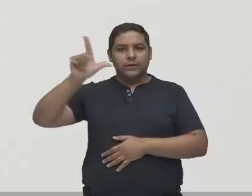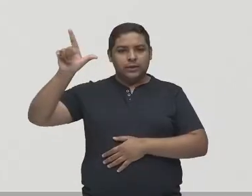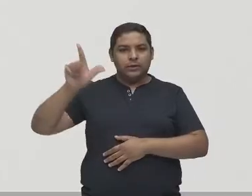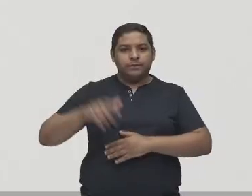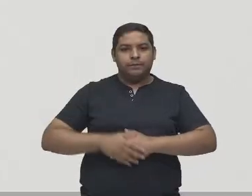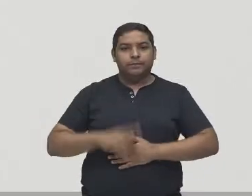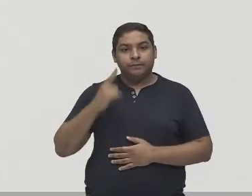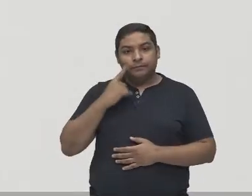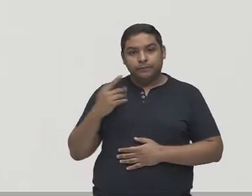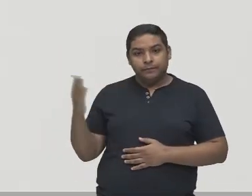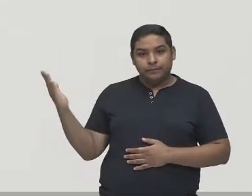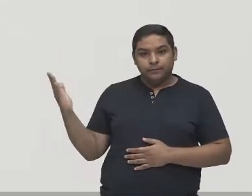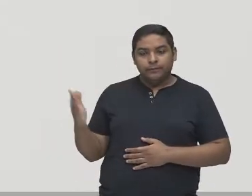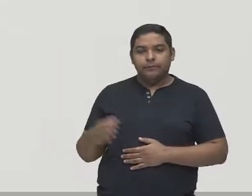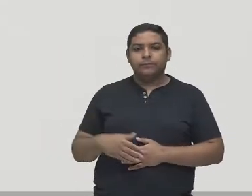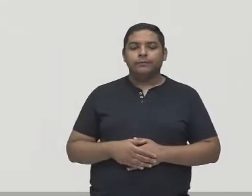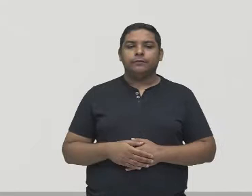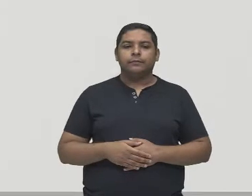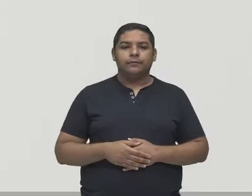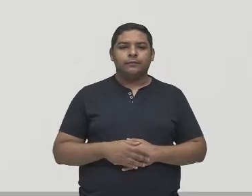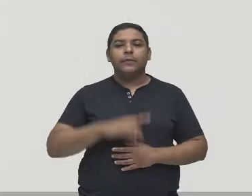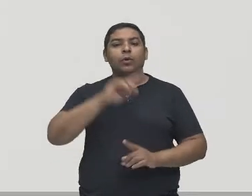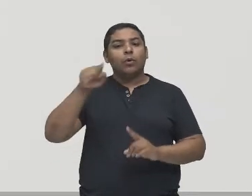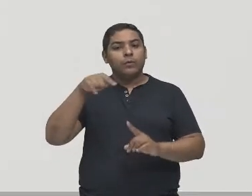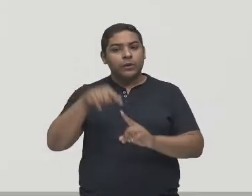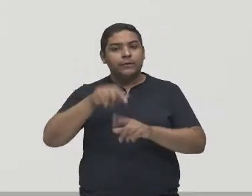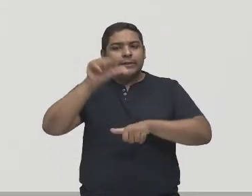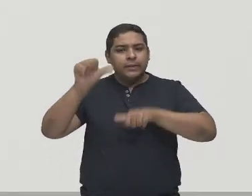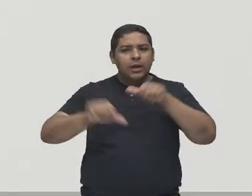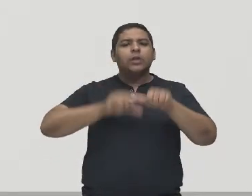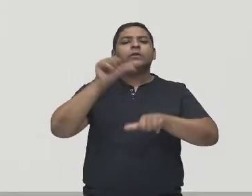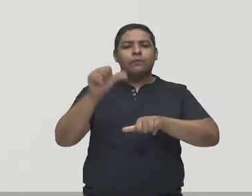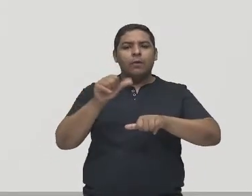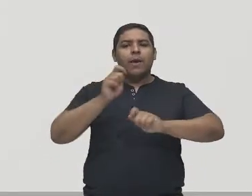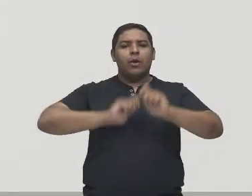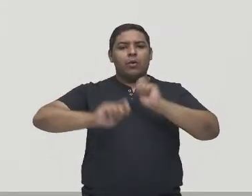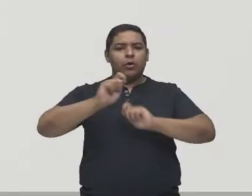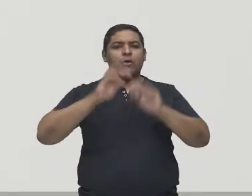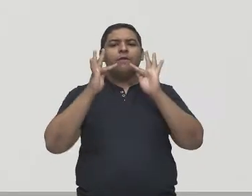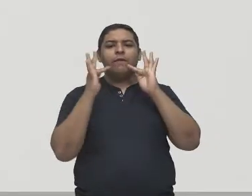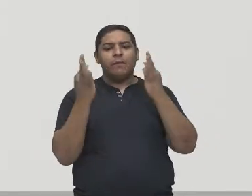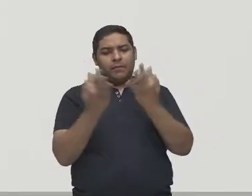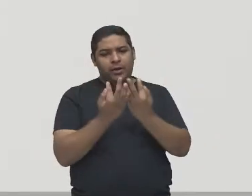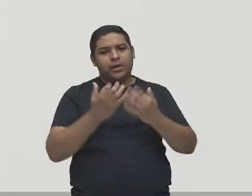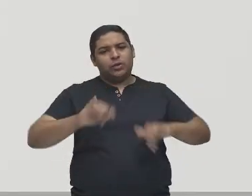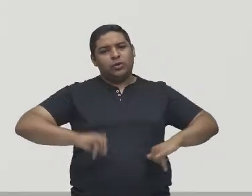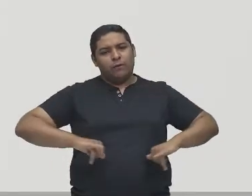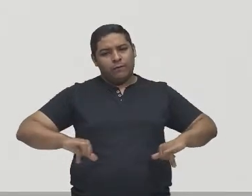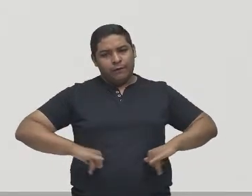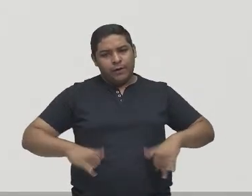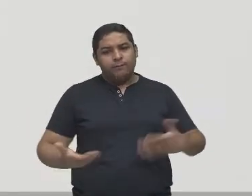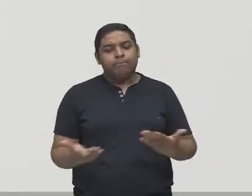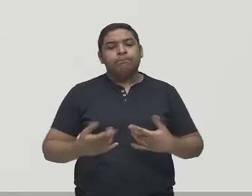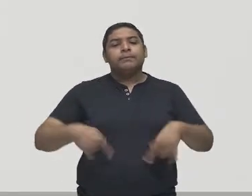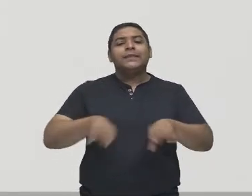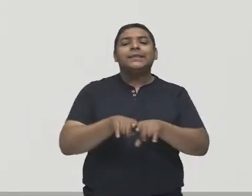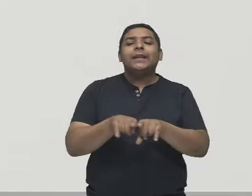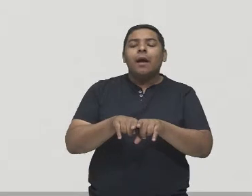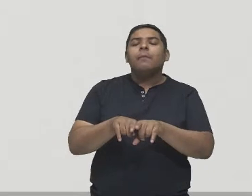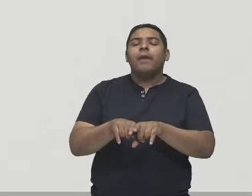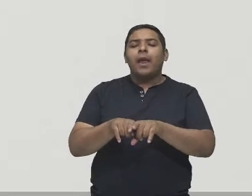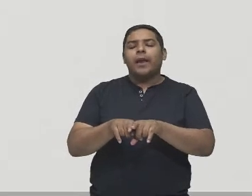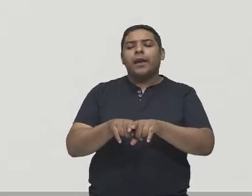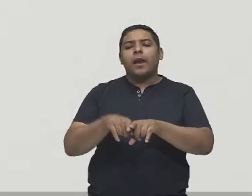para nós brevemente. Com o objetivo de transformar a condição econômica que sofria sua família, né, como também na luta pela conquista de